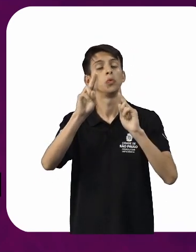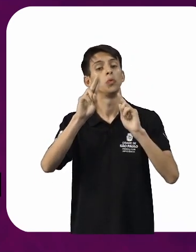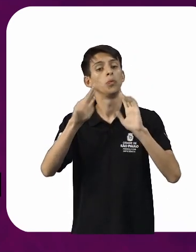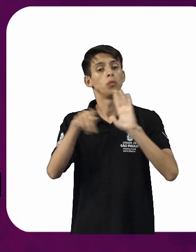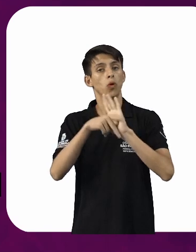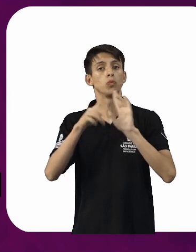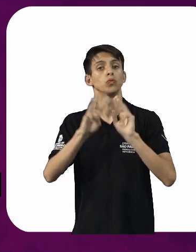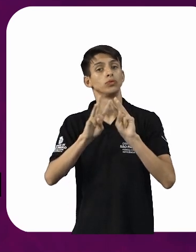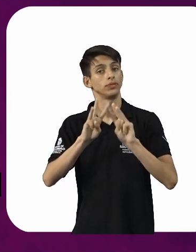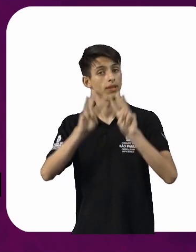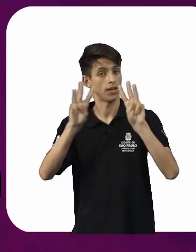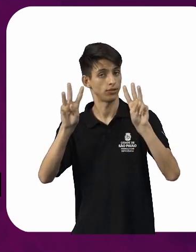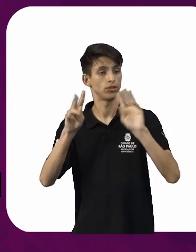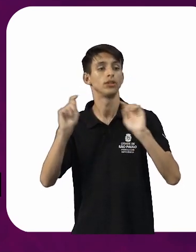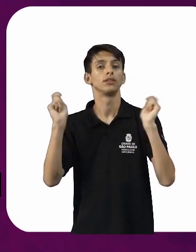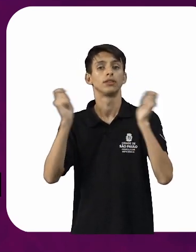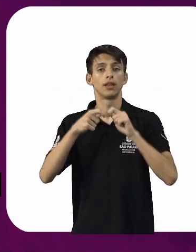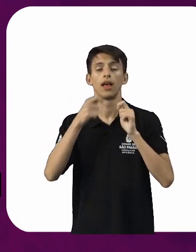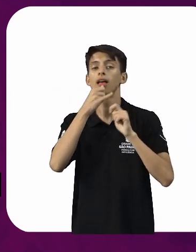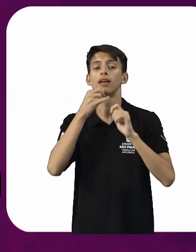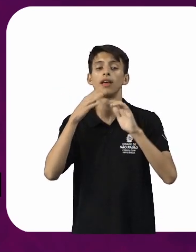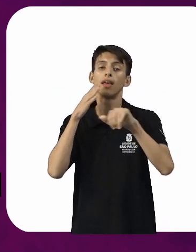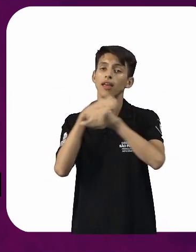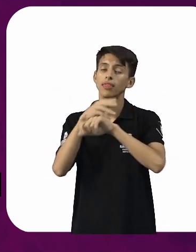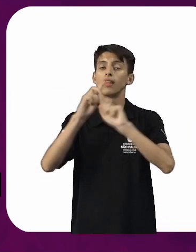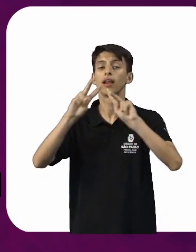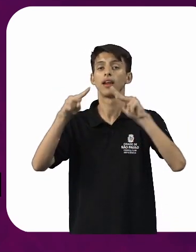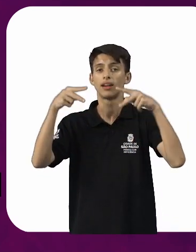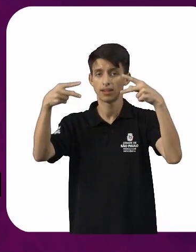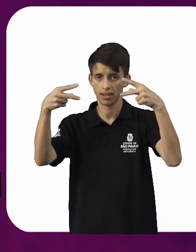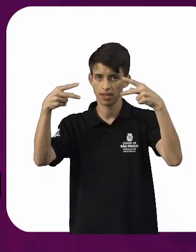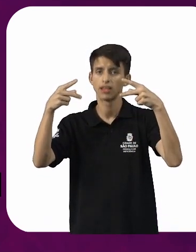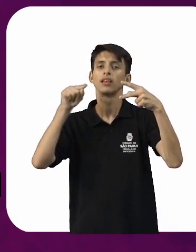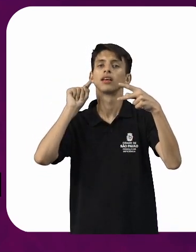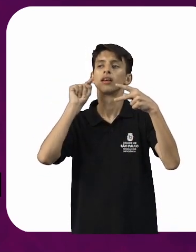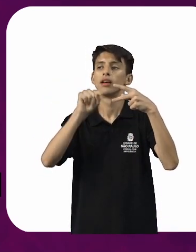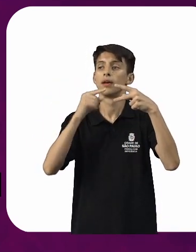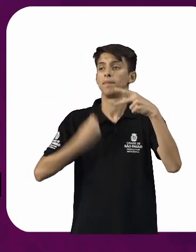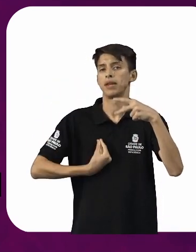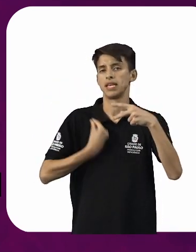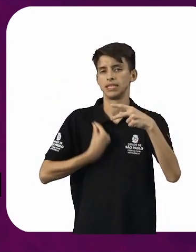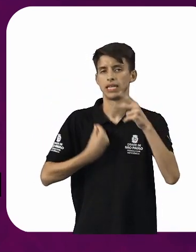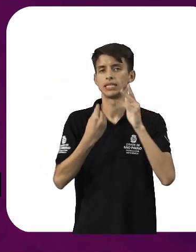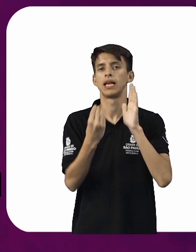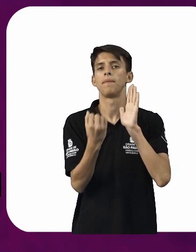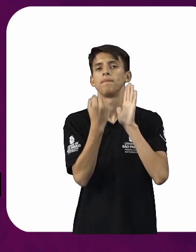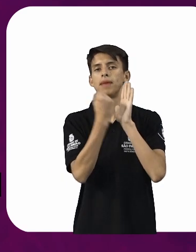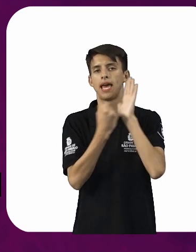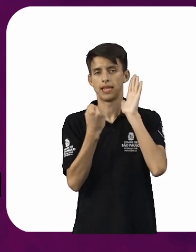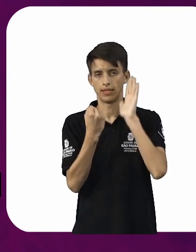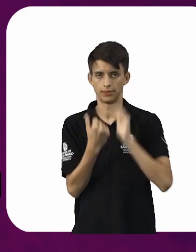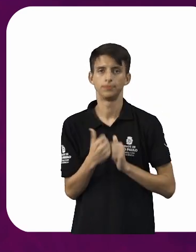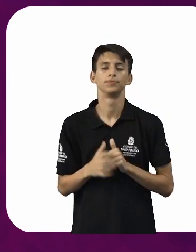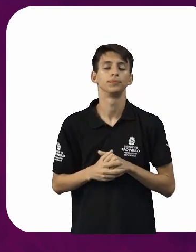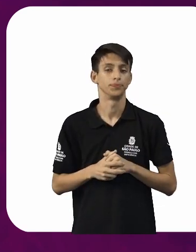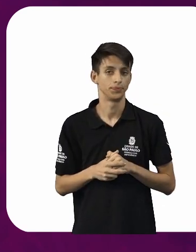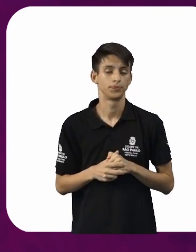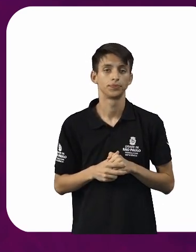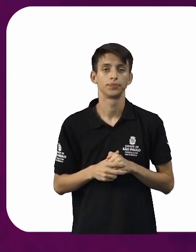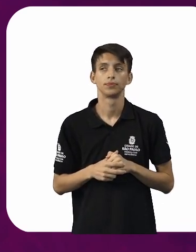disponível na descrição do vídeo e também pode ser feito pelo QR Code que está no canto daqui da